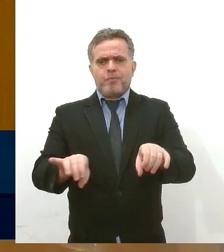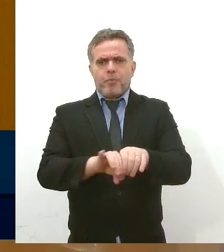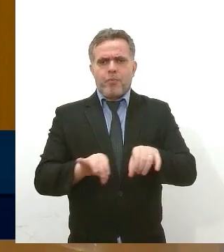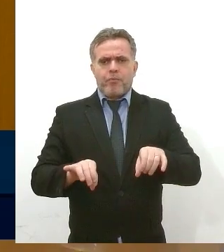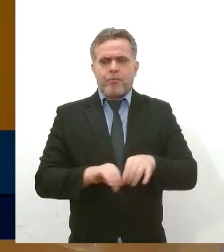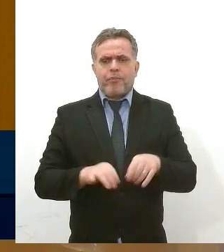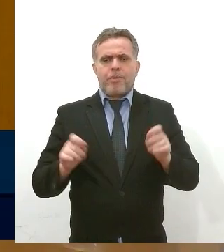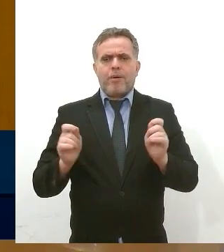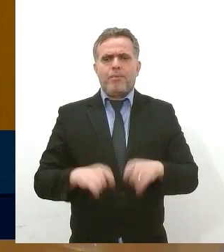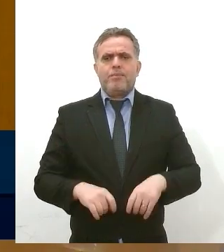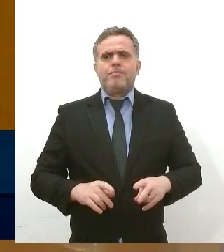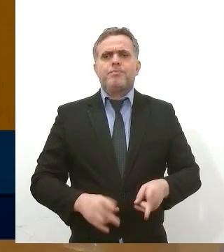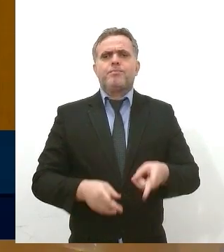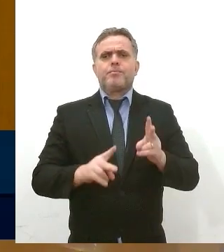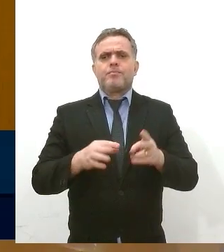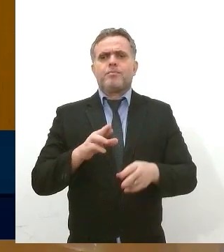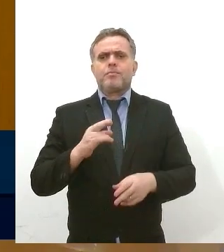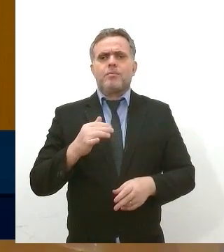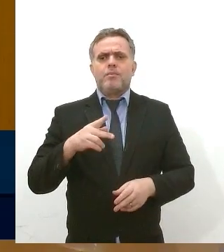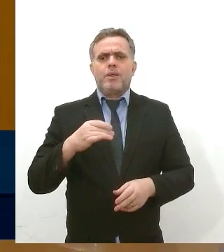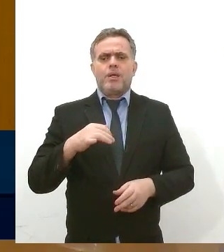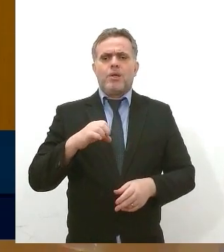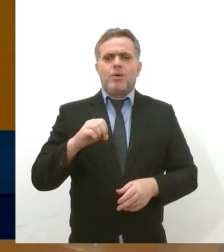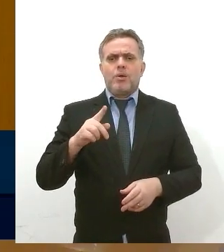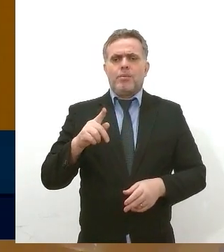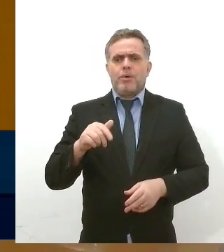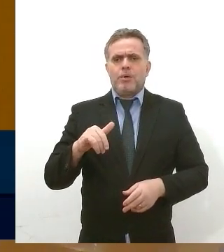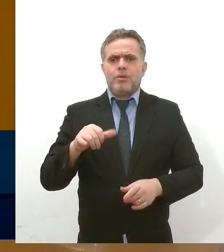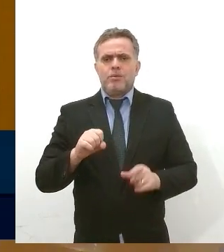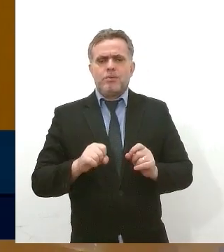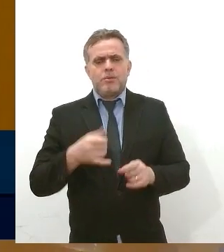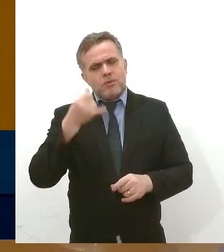Ribeirópolis, termos menos problemas com a falta de água. Fica